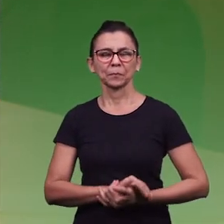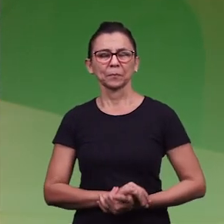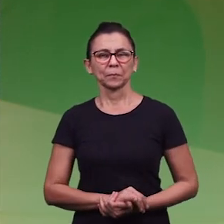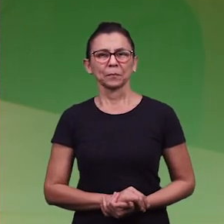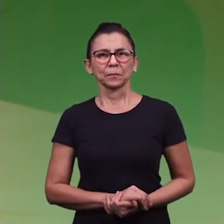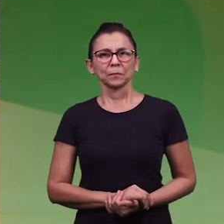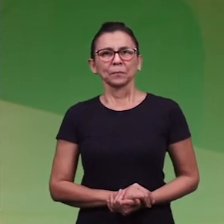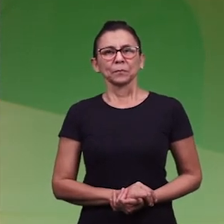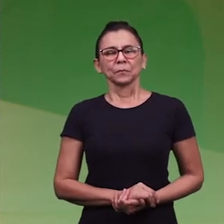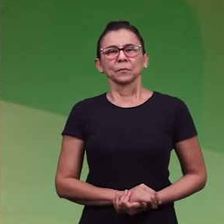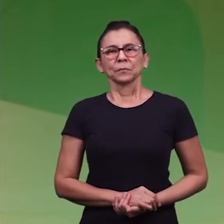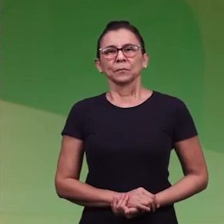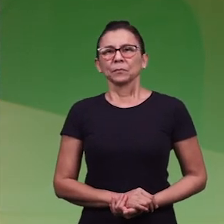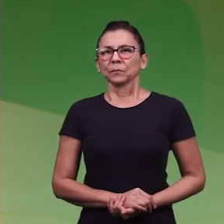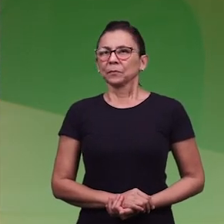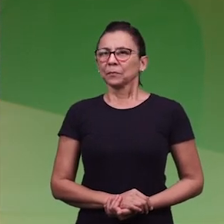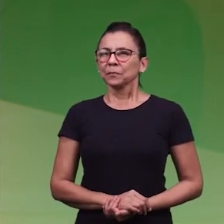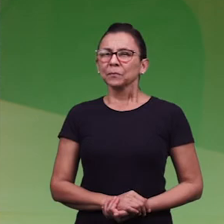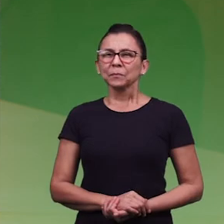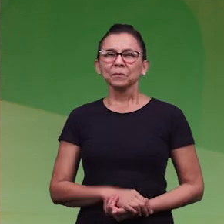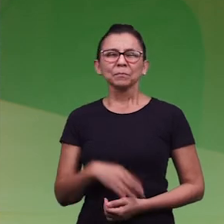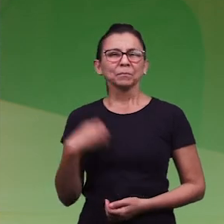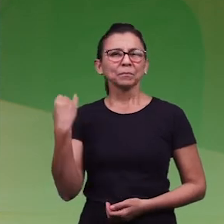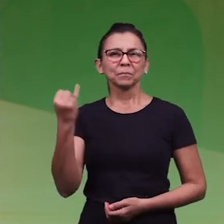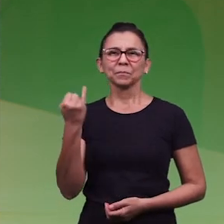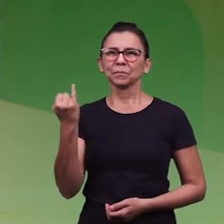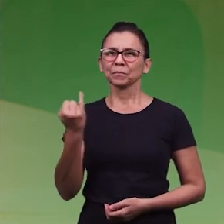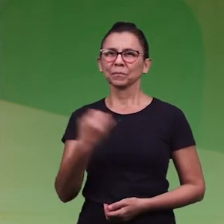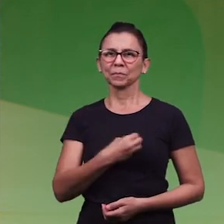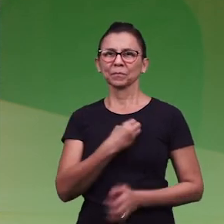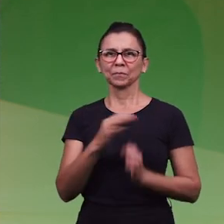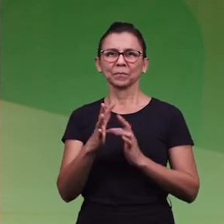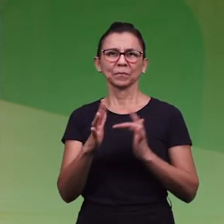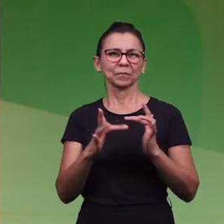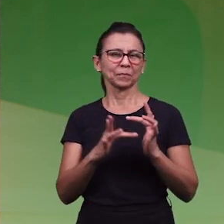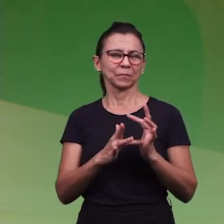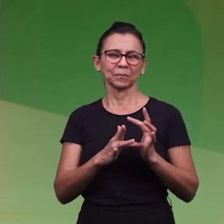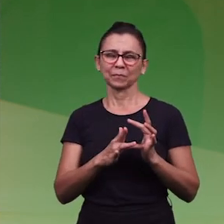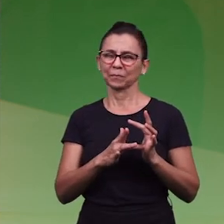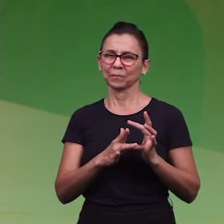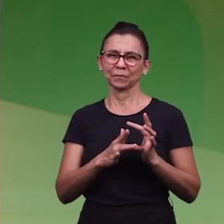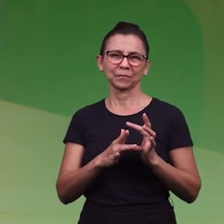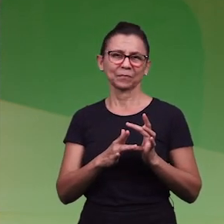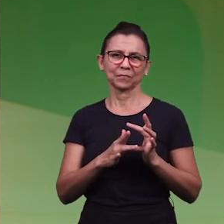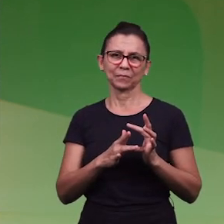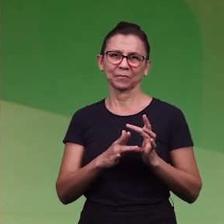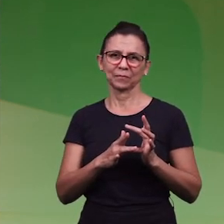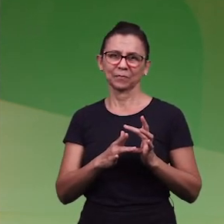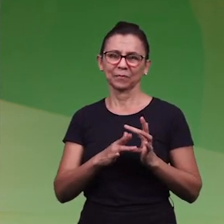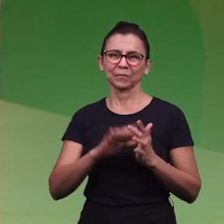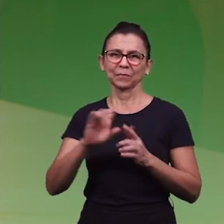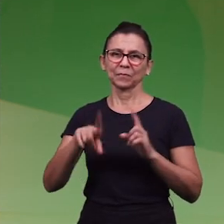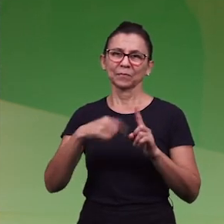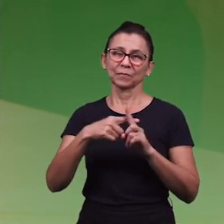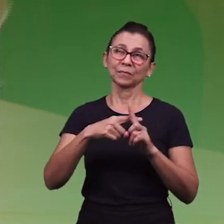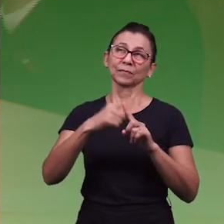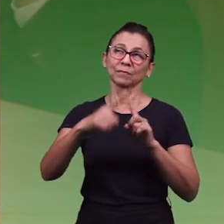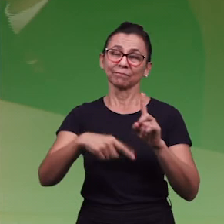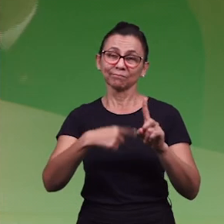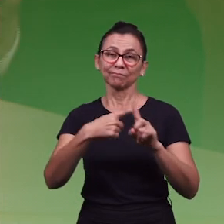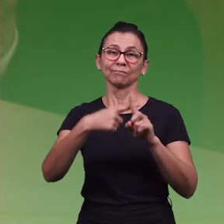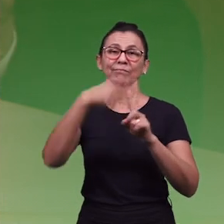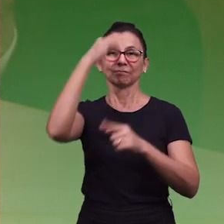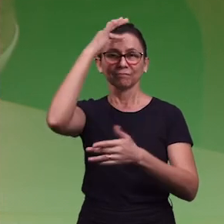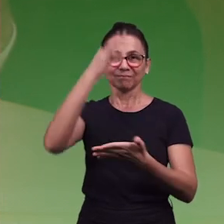Jesus presente na nossa vida. Quanto maior a presença do Senhor Jesus na nossa vida, maior a nossa fé. Maior a nossa fé. A mesma coisa nos cultos. Jesus